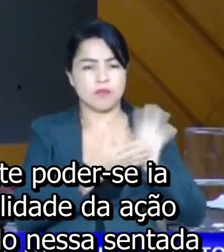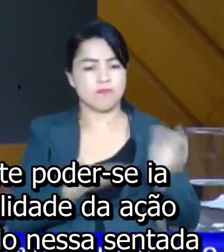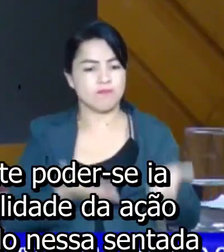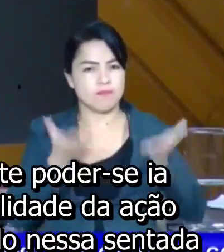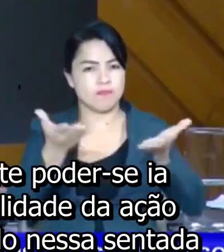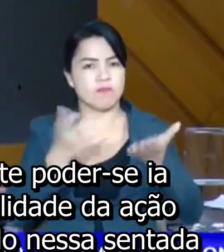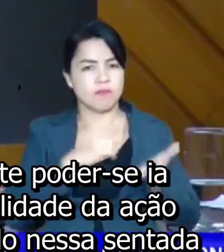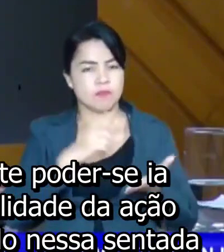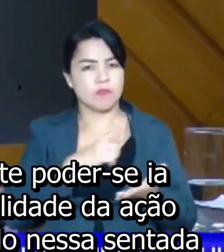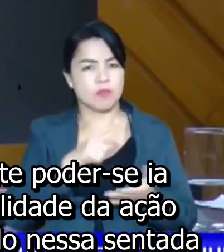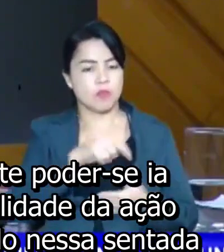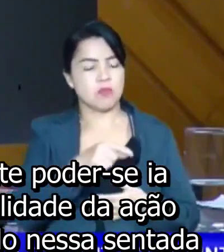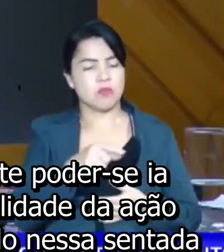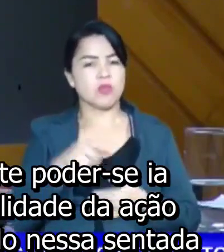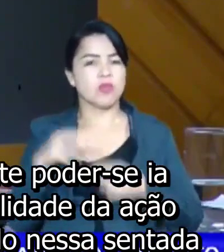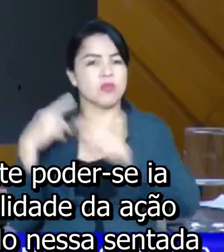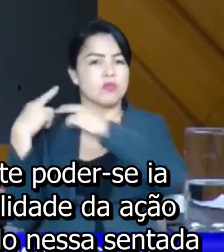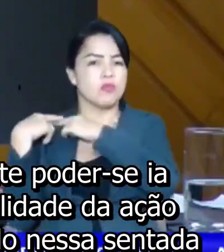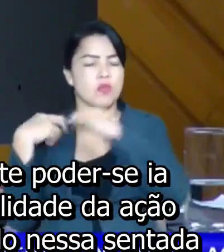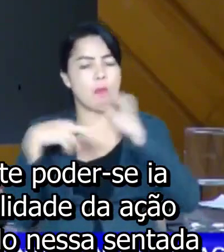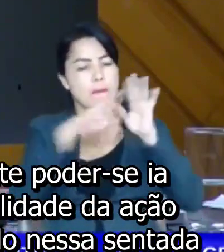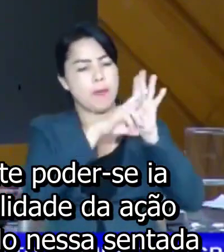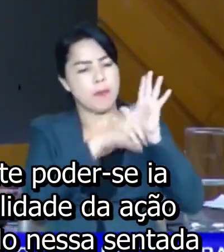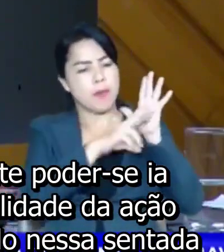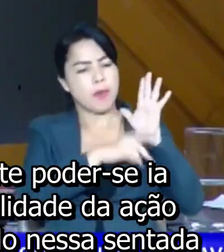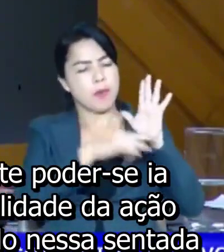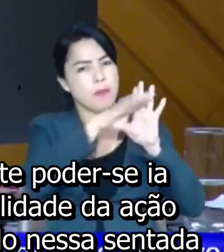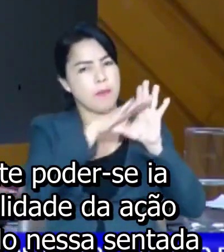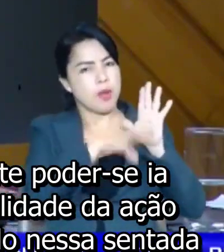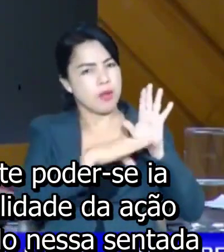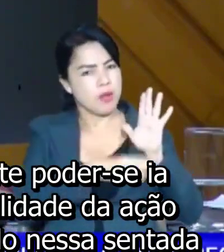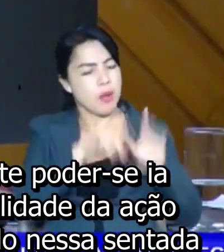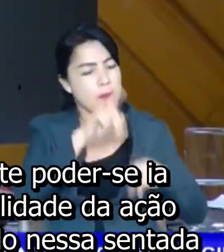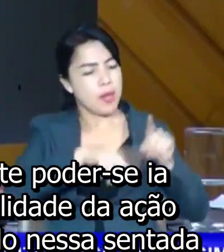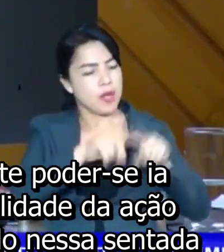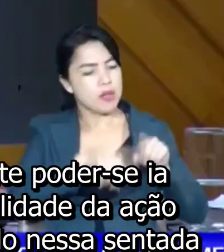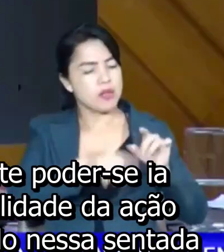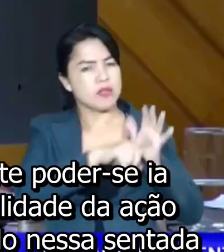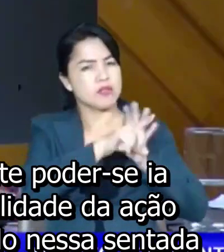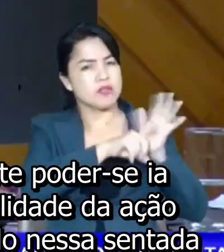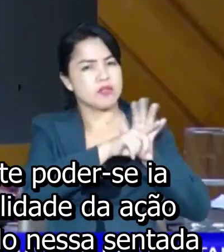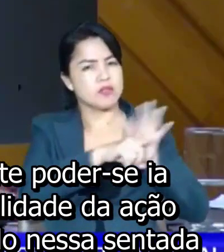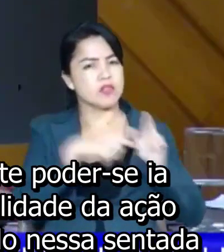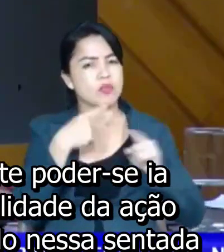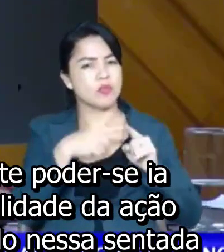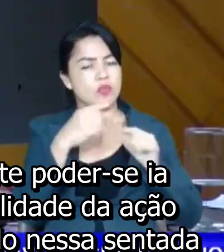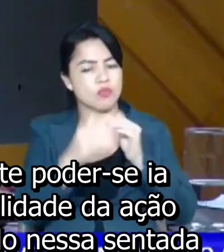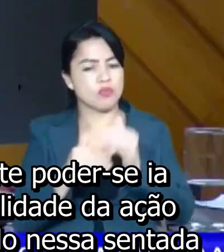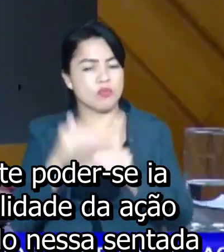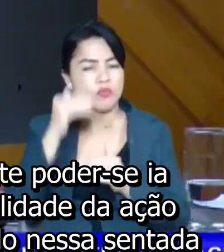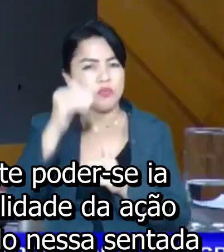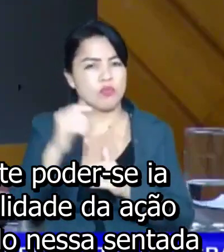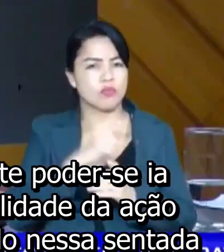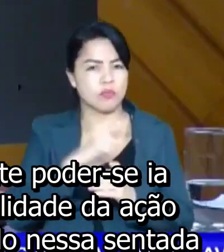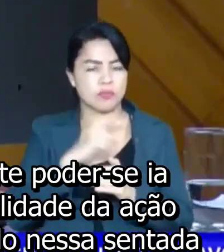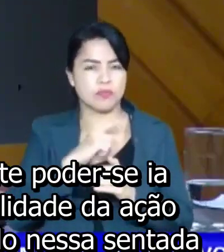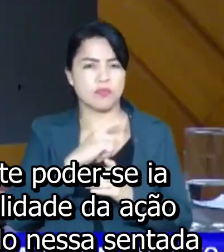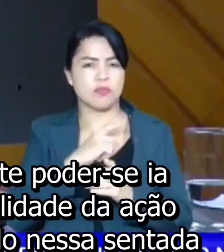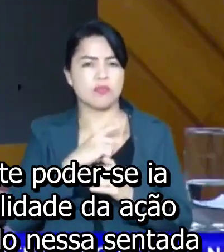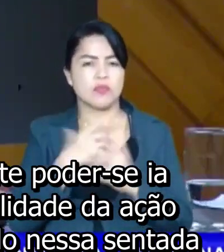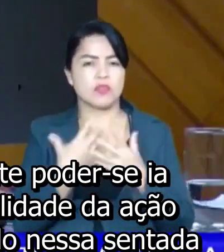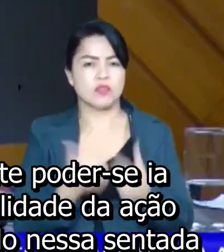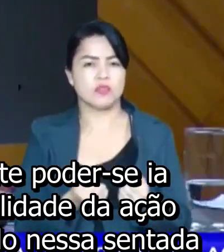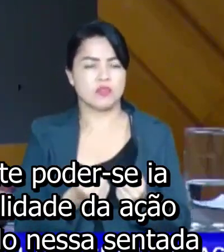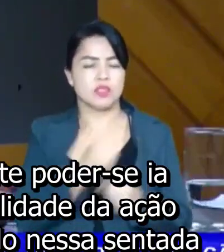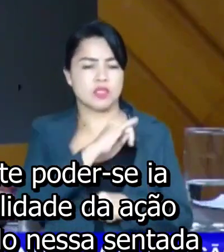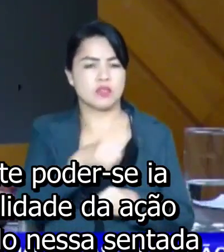que o mérito de tais questões somente poder-se-ia ser objeto de análise após ultrapassada a fase de admissibilidade da